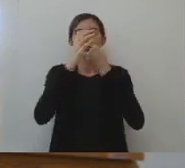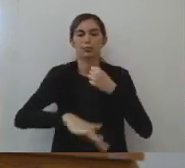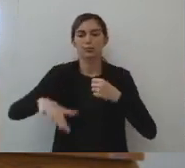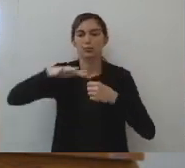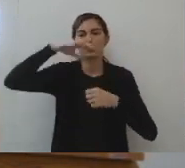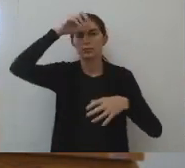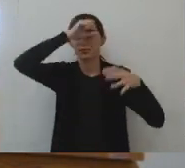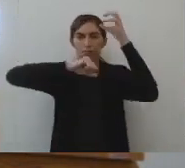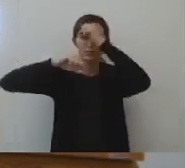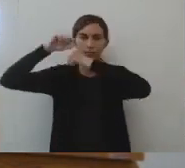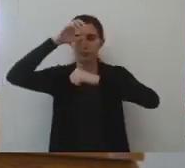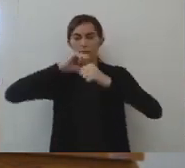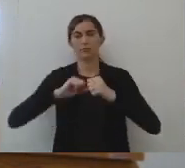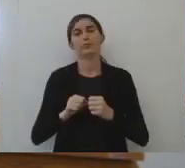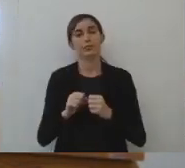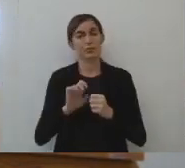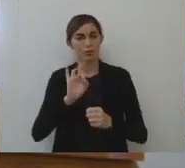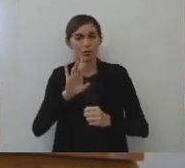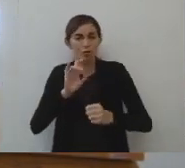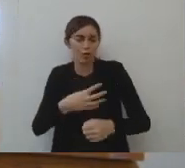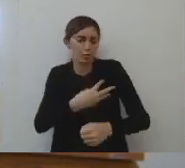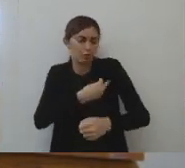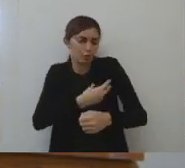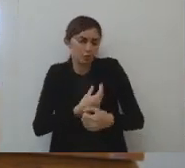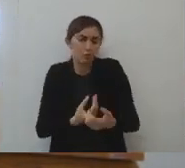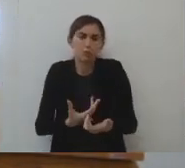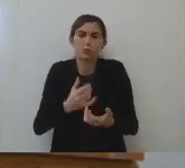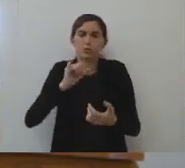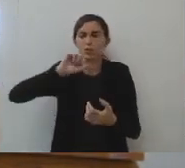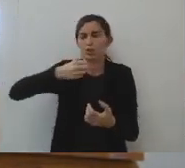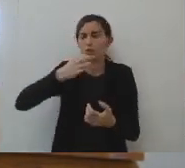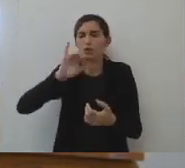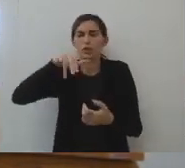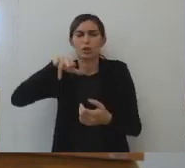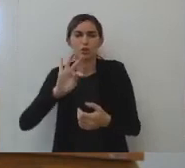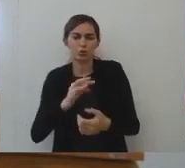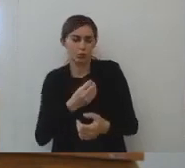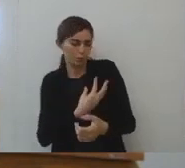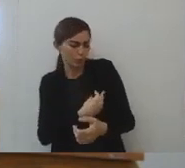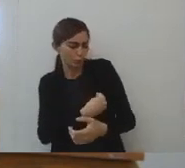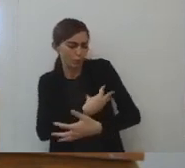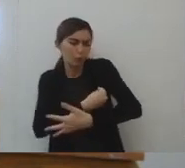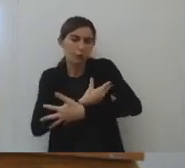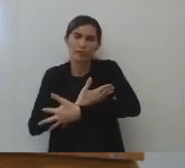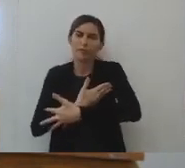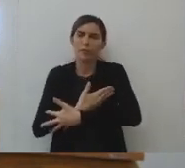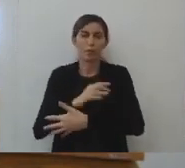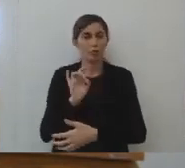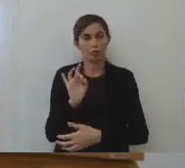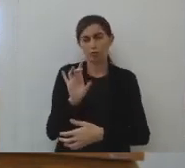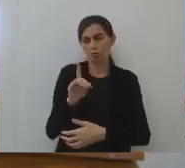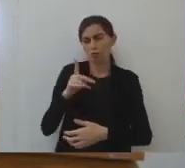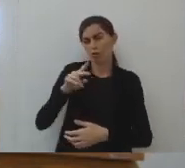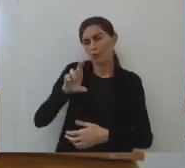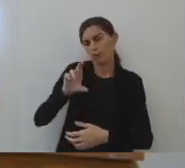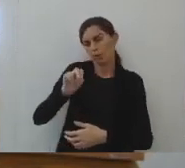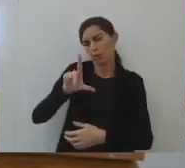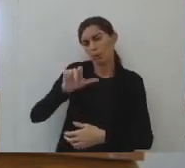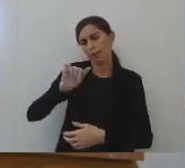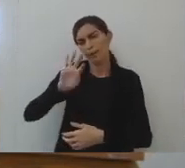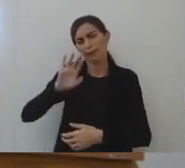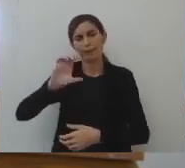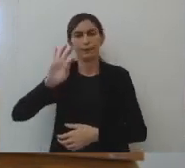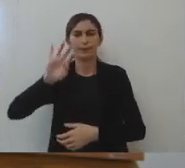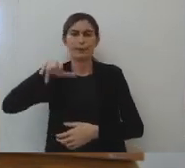sociedade, certo? Só que o instinto, quando a gente fala da sucção, não é somente a prolactina que é